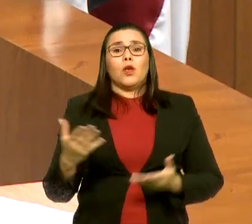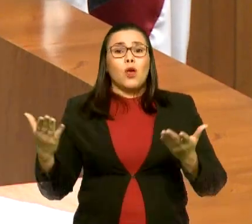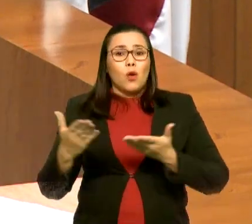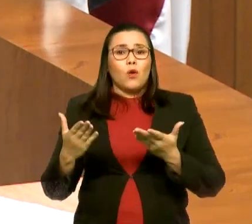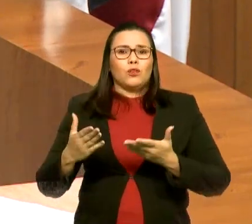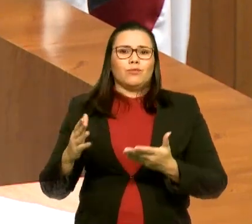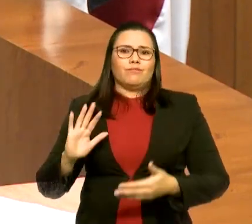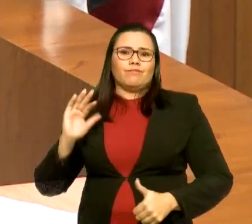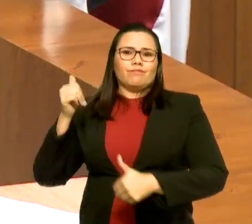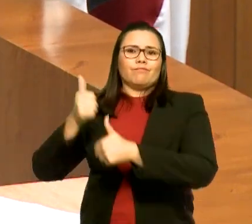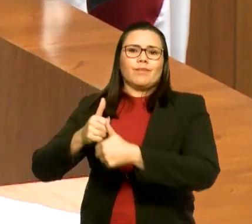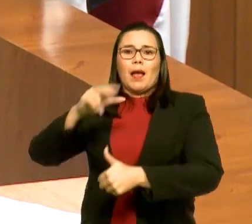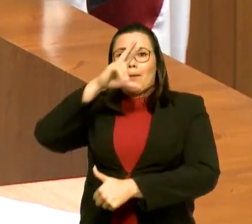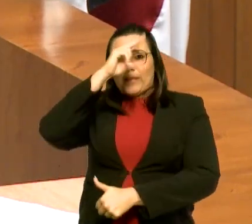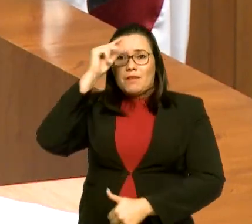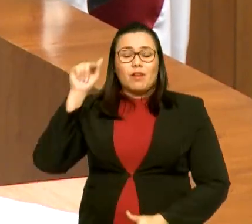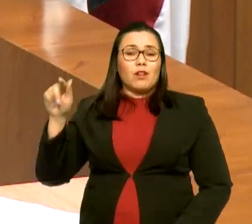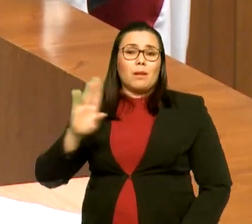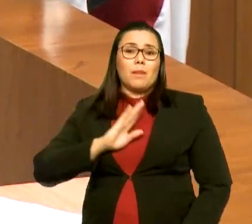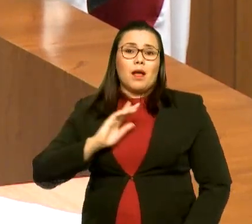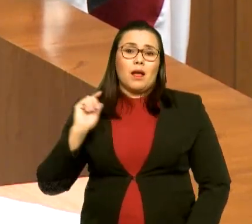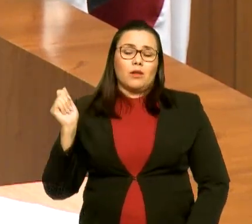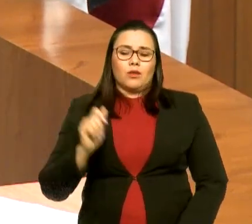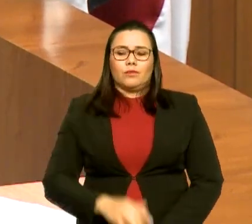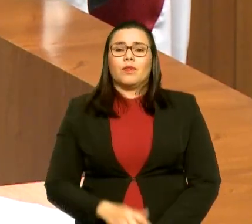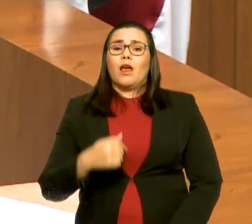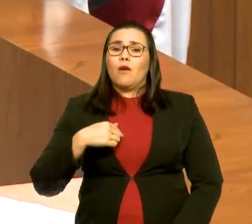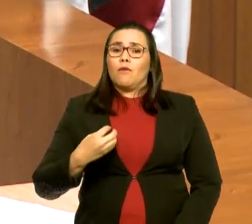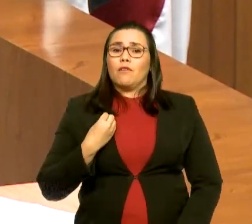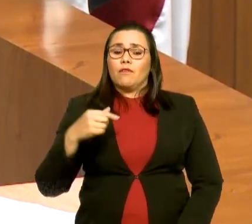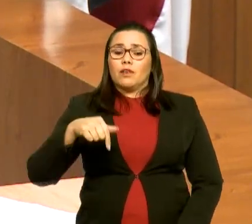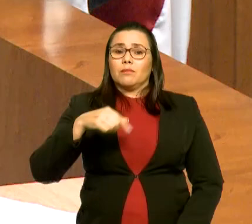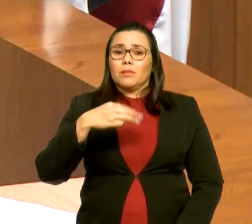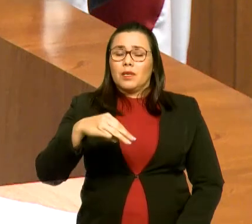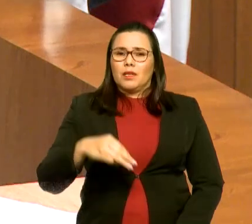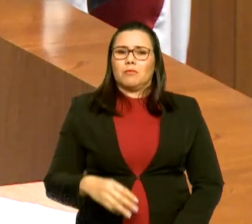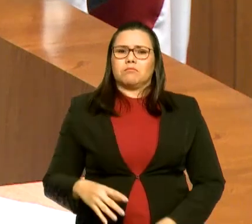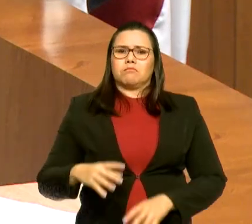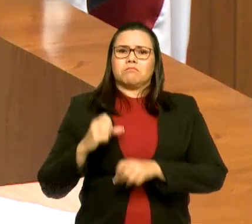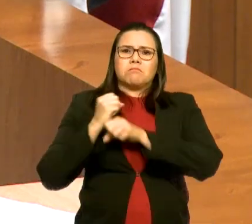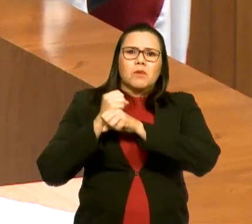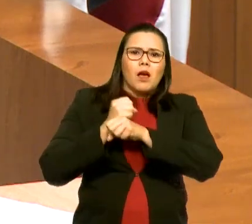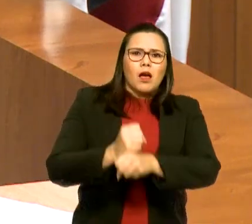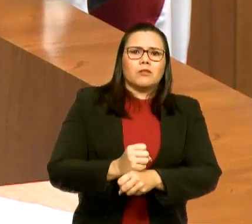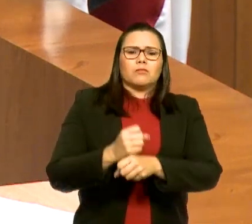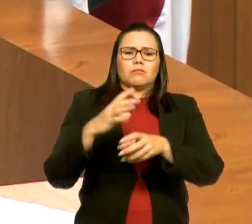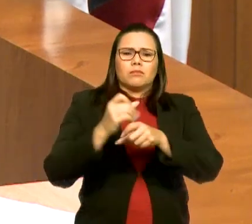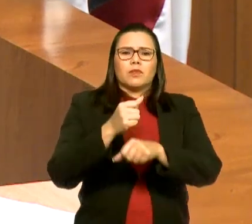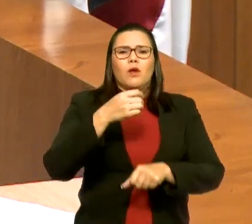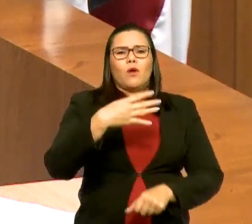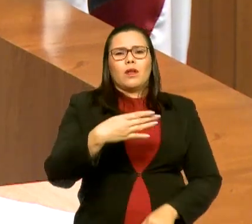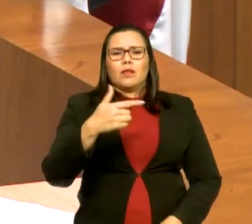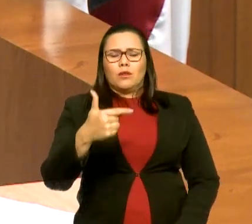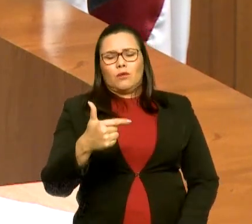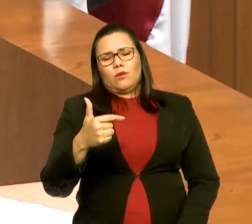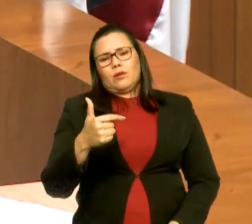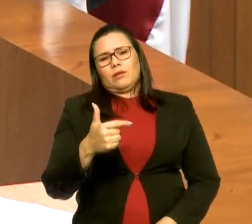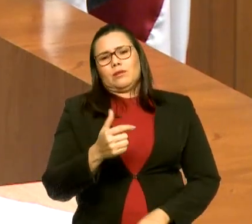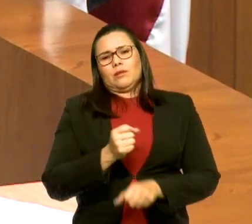Corda. Moro há 42 anos no Maranhão, estado que me acolheu e aqui constituí minha